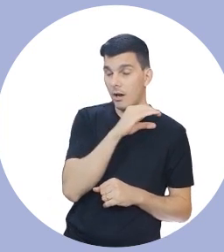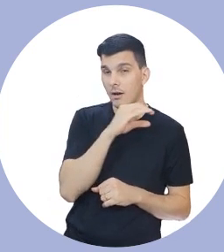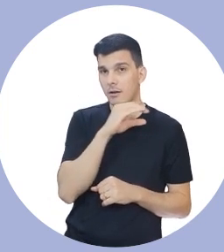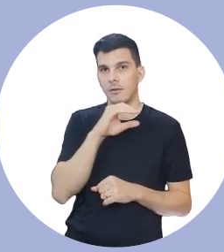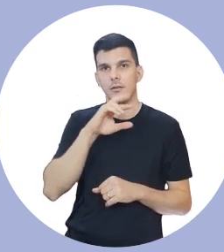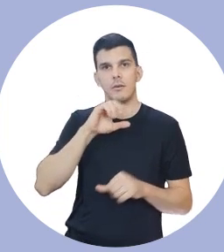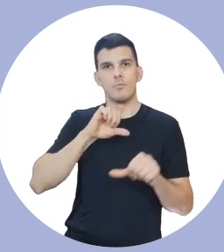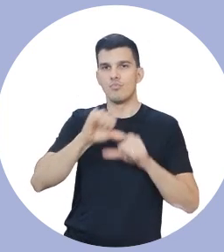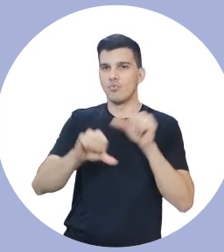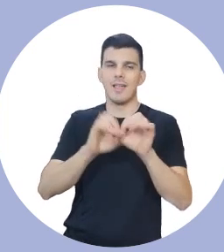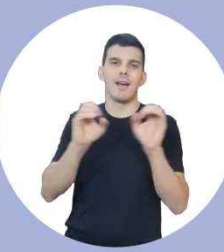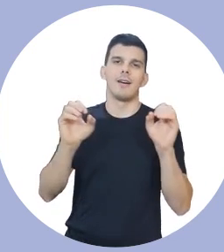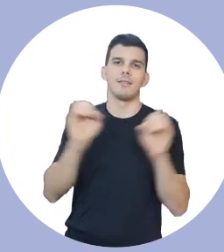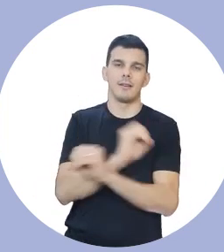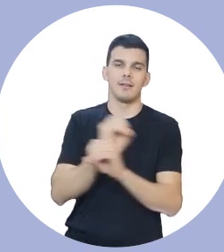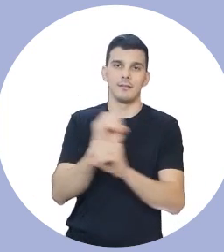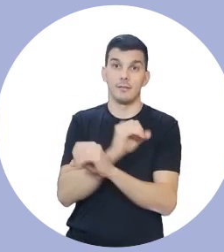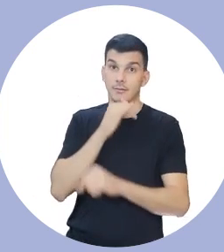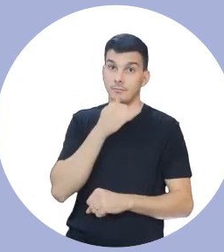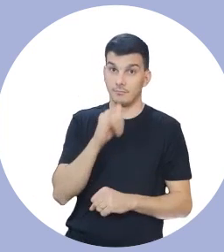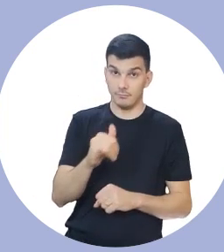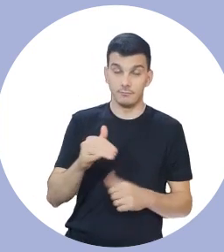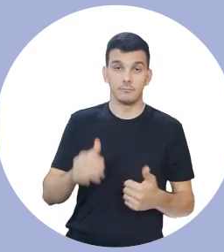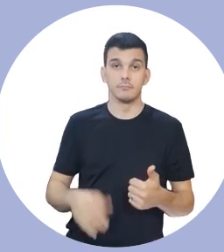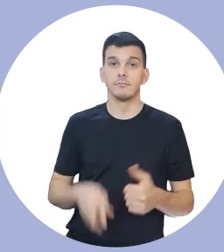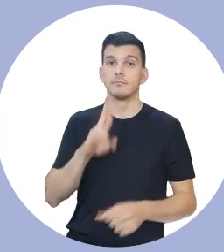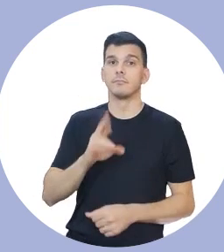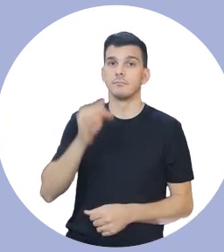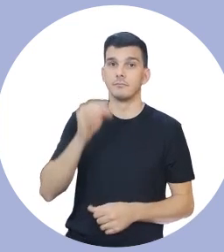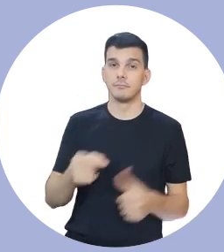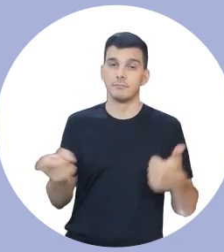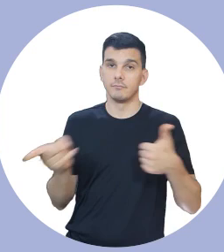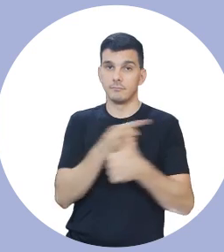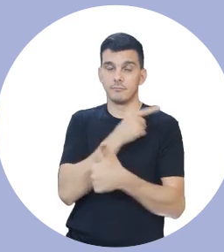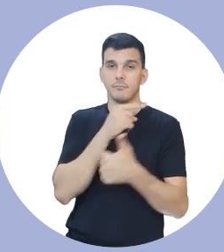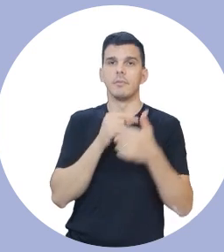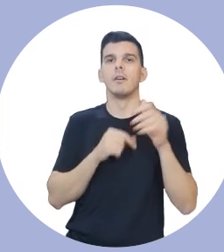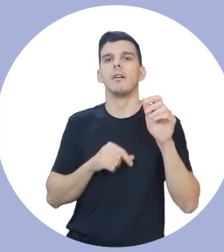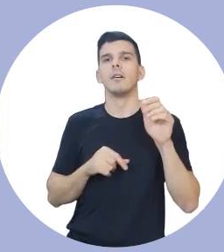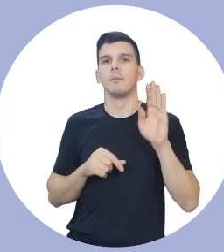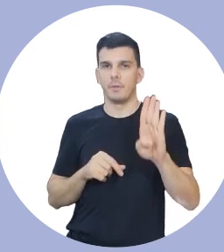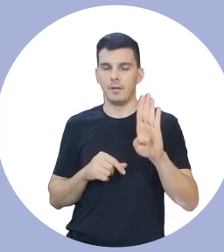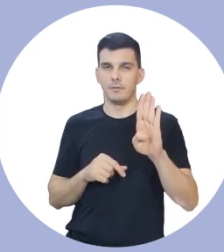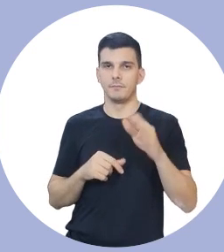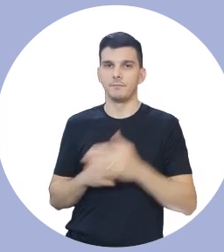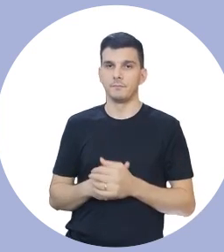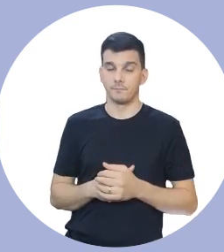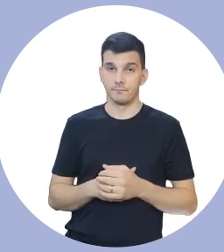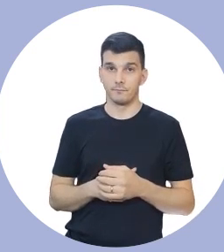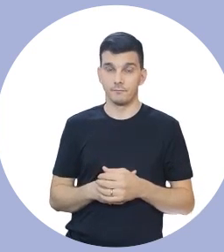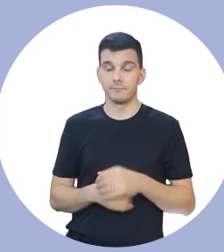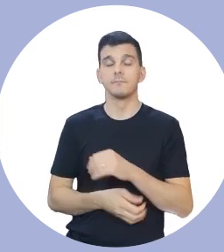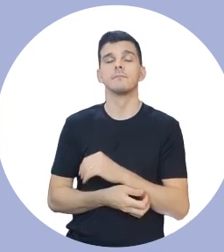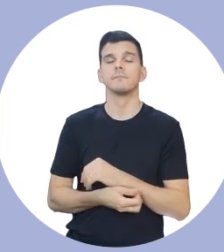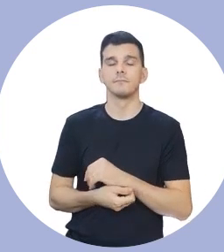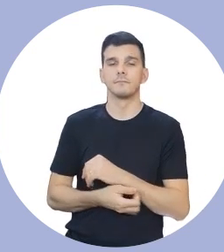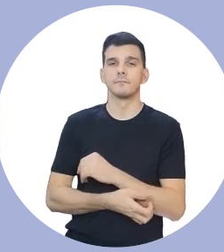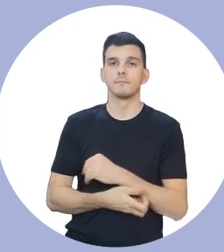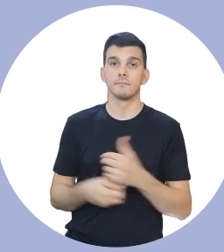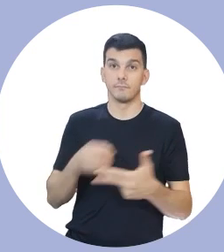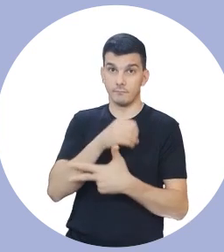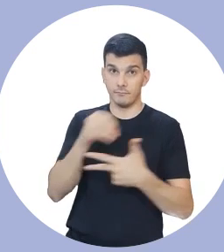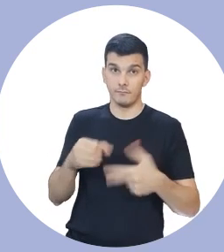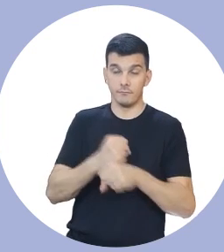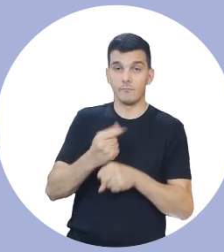calor fornecido no sistema não muda absolutamente nada do que é produzido. Então, a única alternativa correta aqui, B de bola, fomentar o uso de